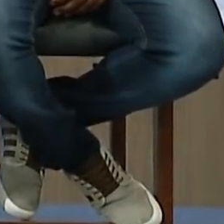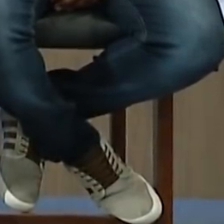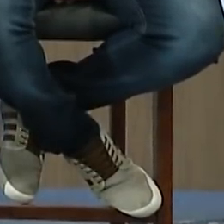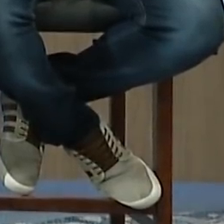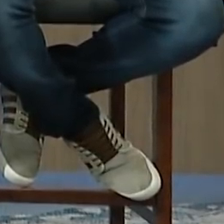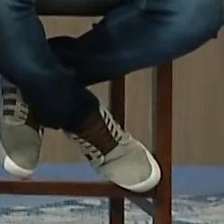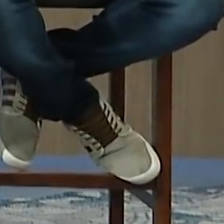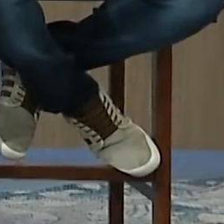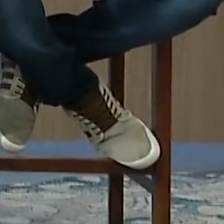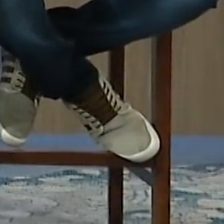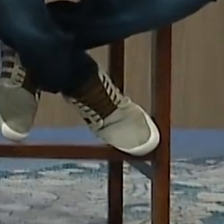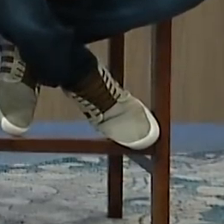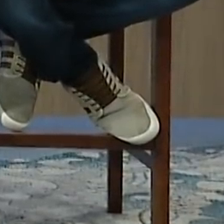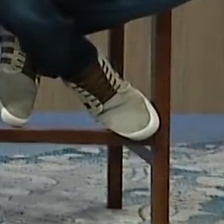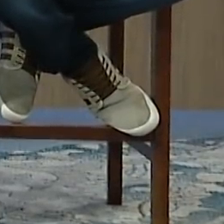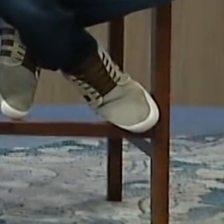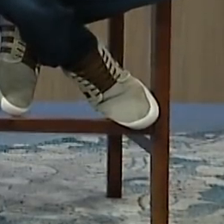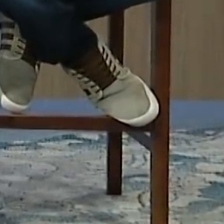jesus